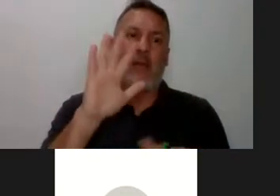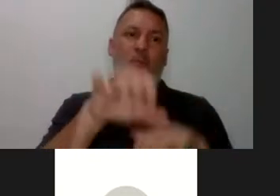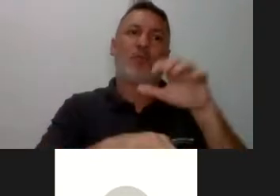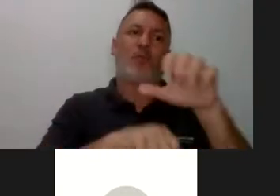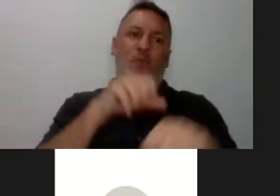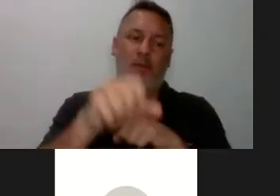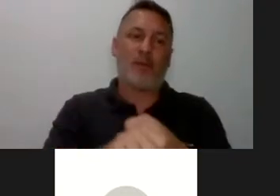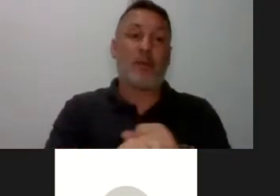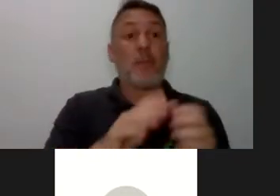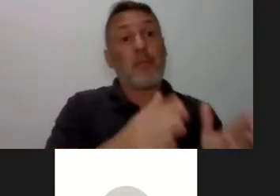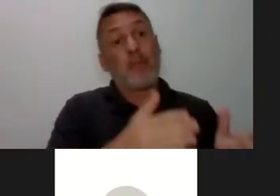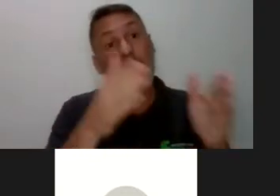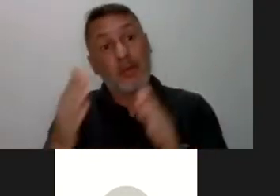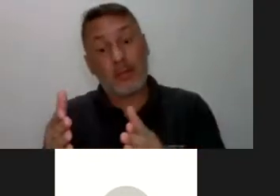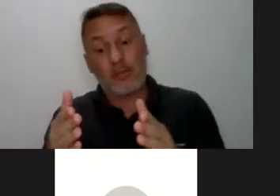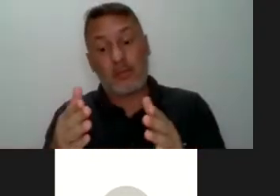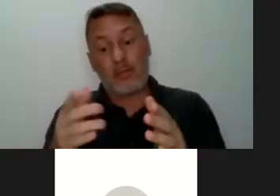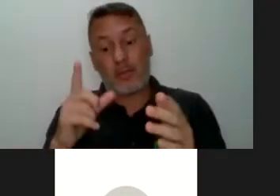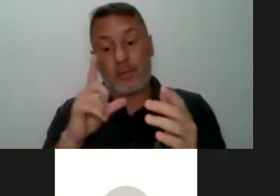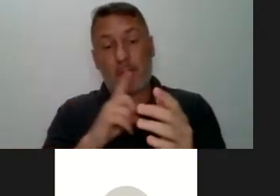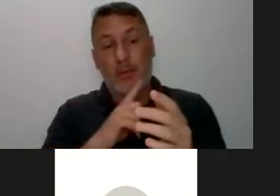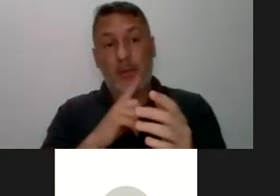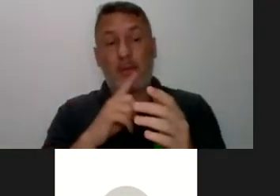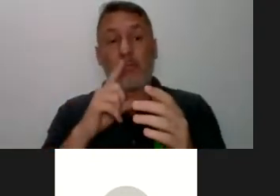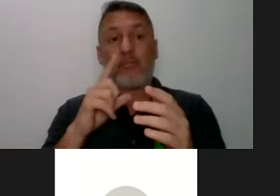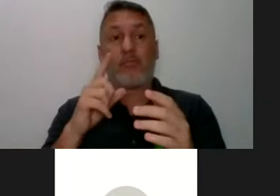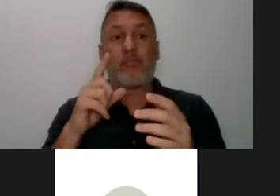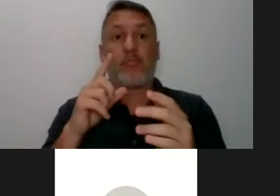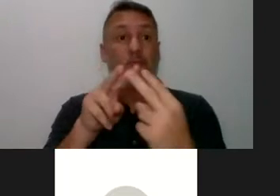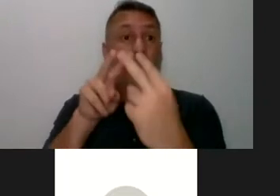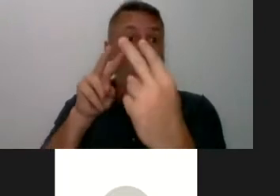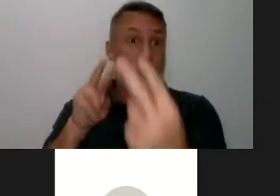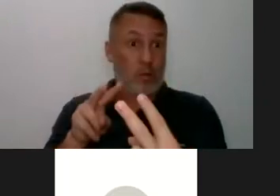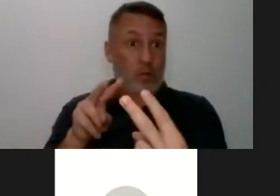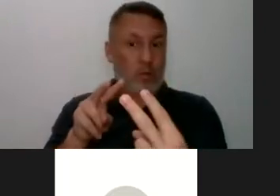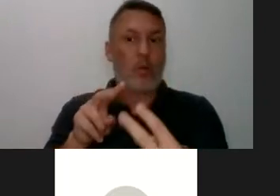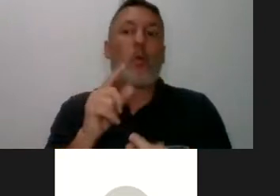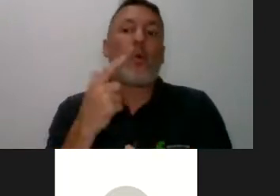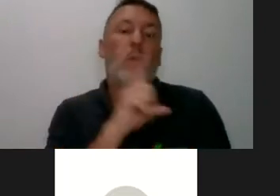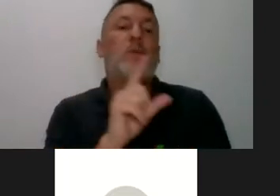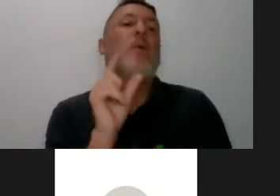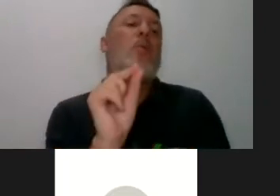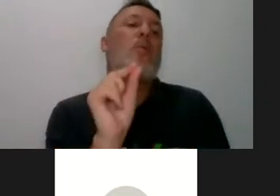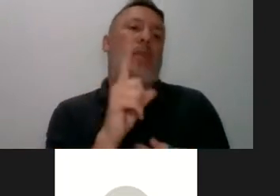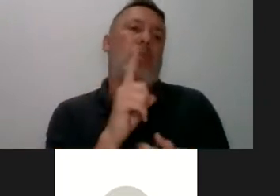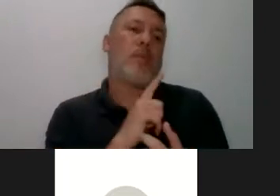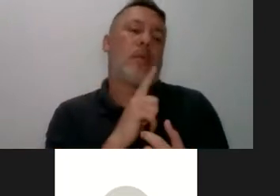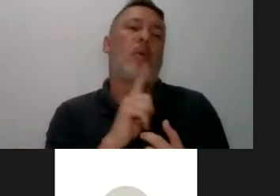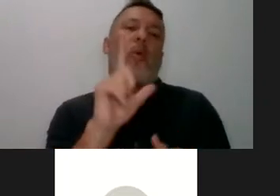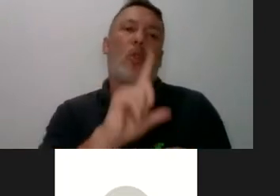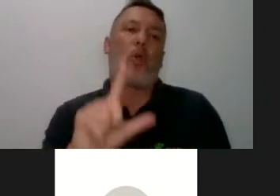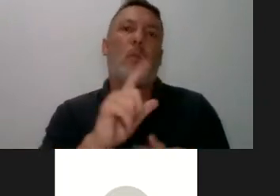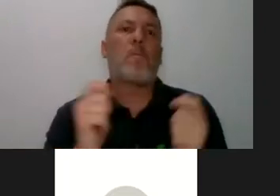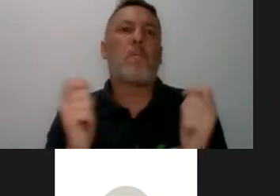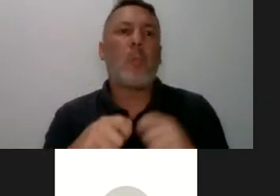um evento que, nesse formato, ele alcança, né, uma proporção de possibilidades